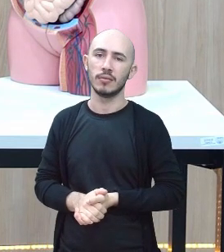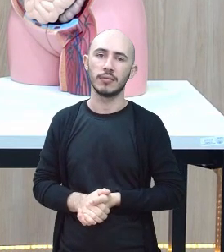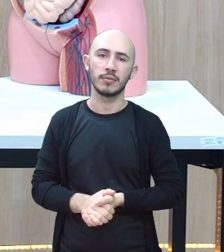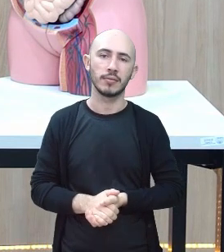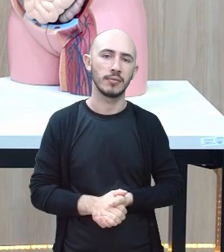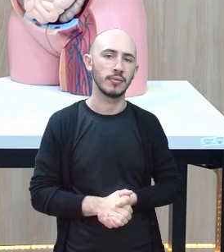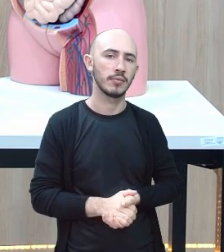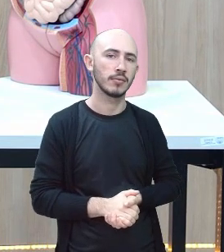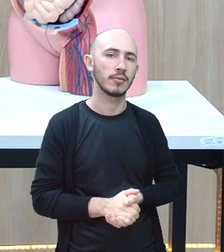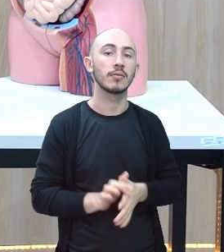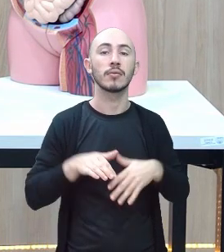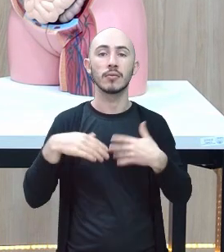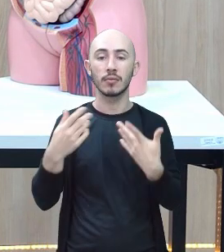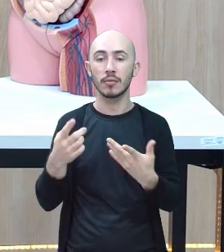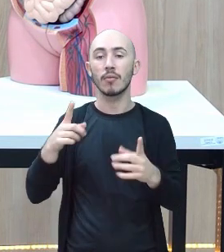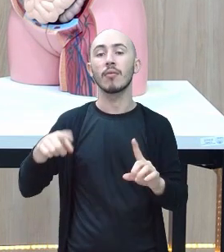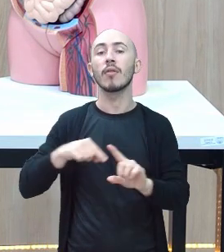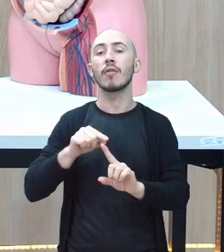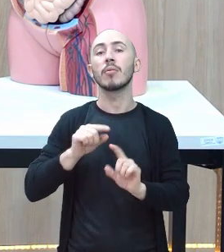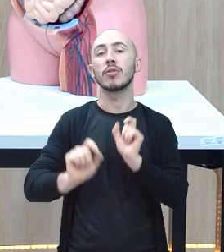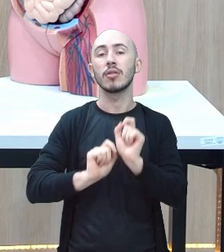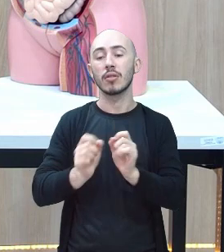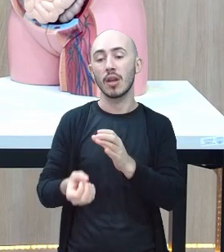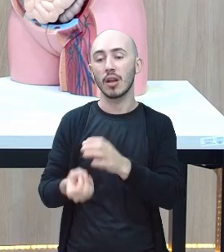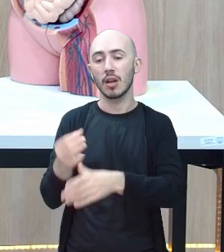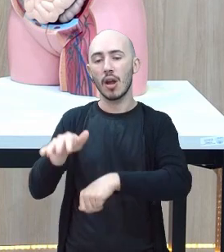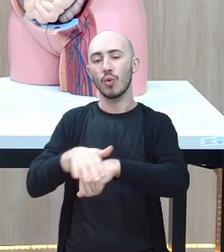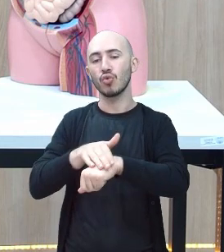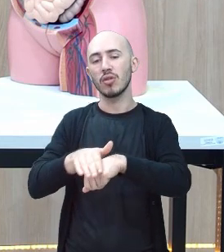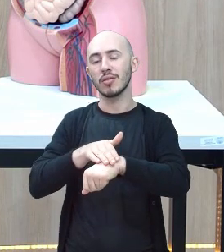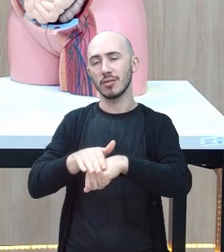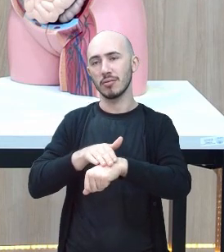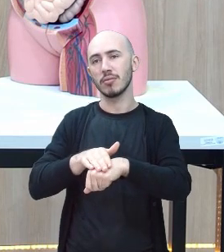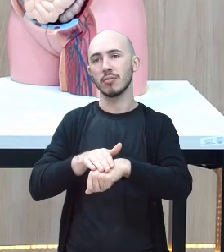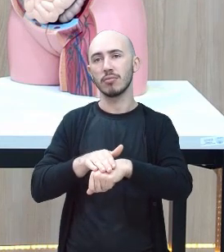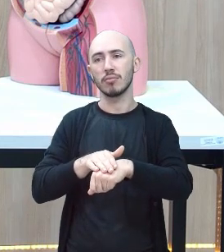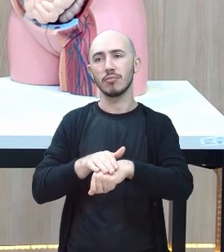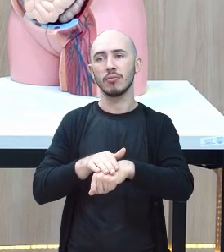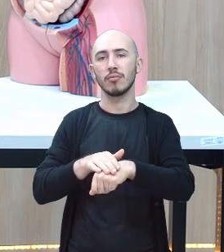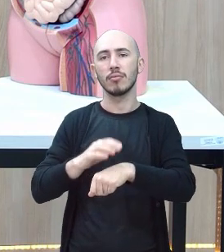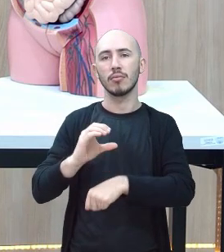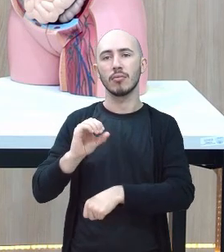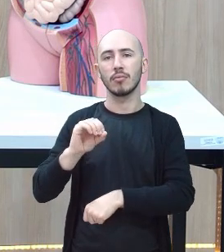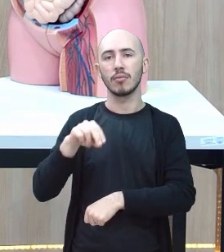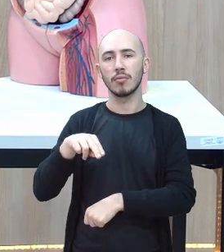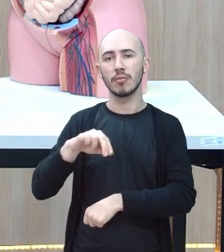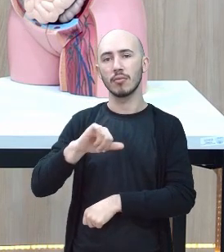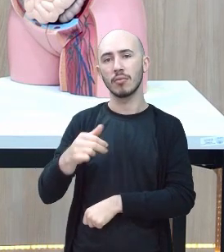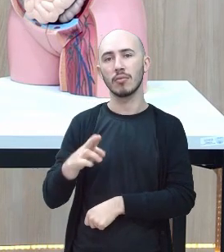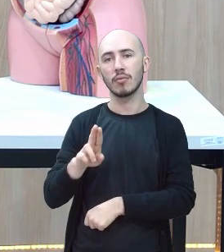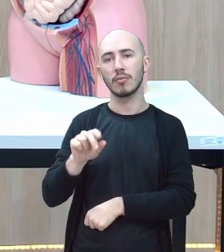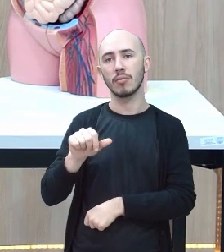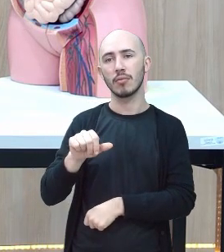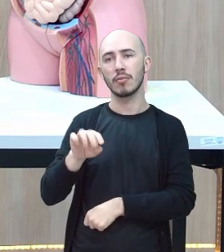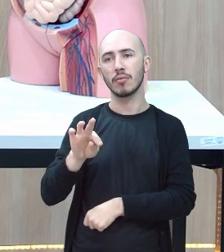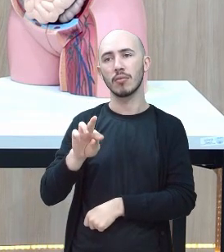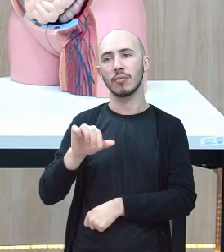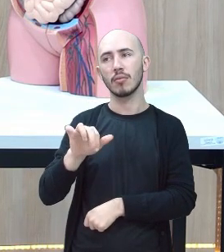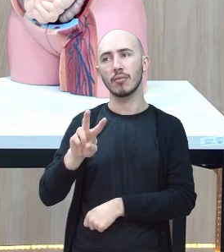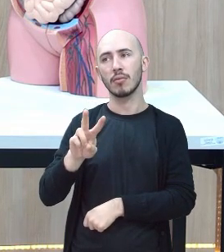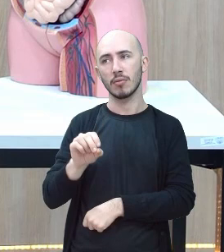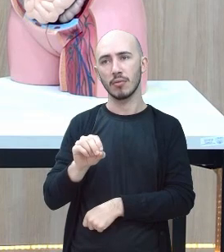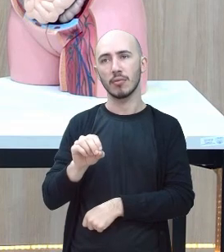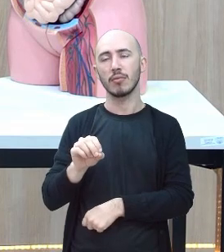de células para formar o tecido conjuntivo. E nós vamos ver que ele também está dividido em vários,